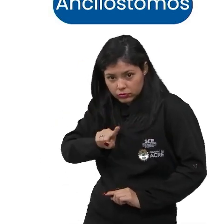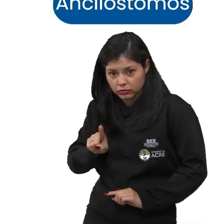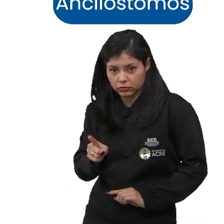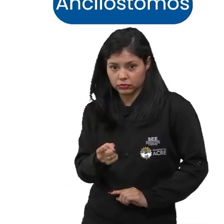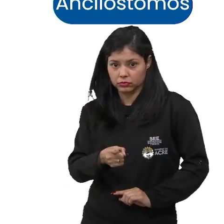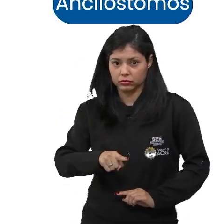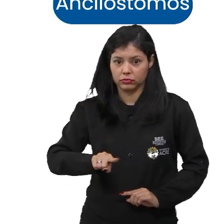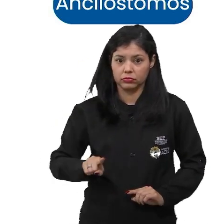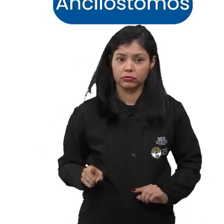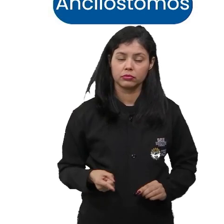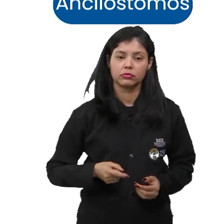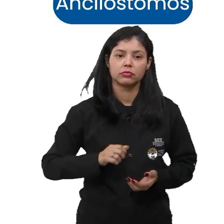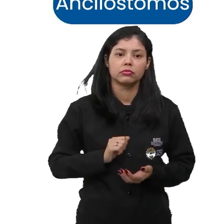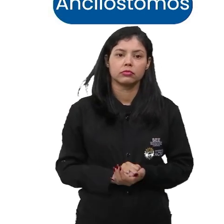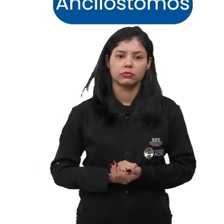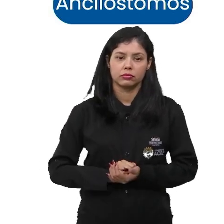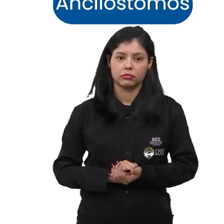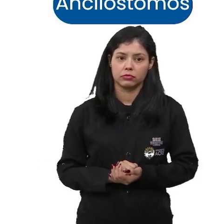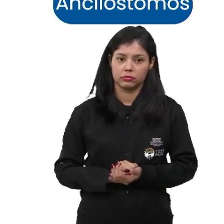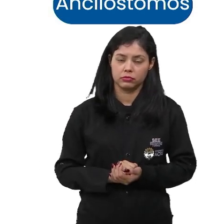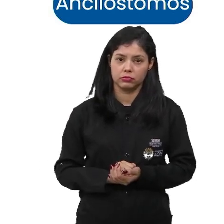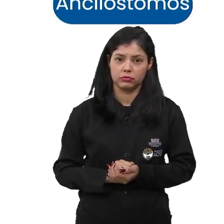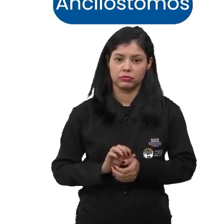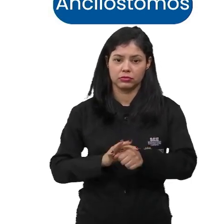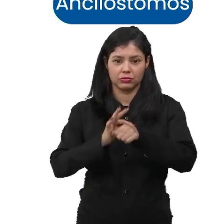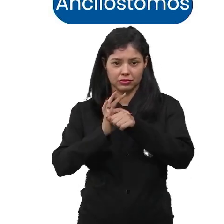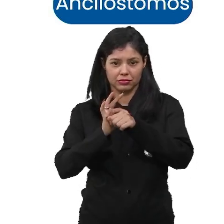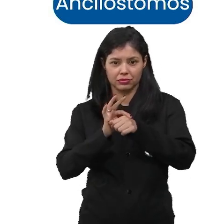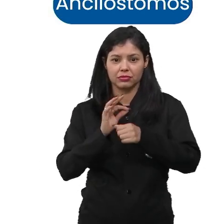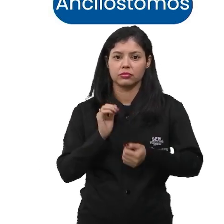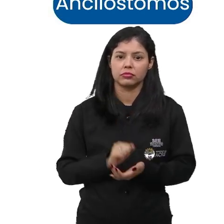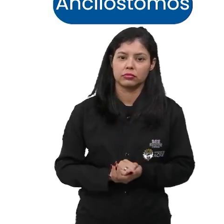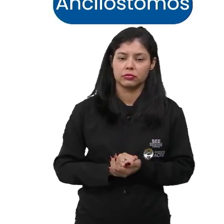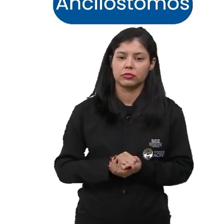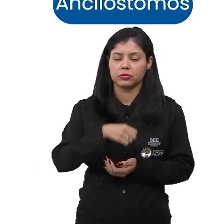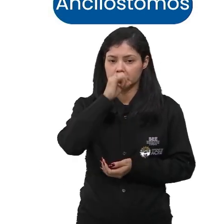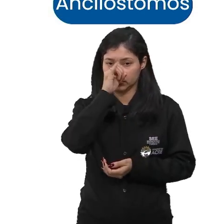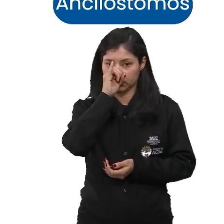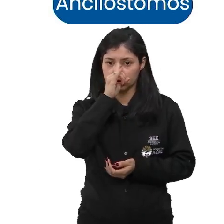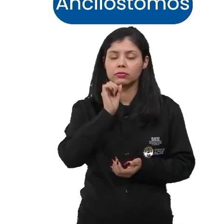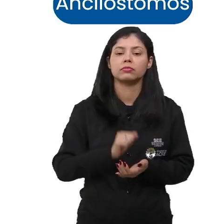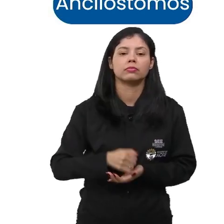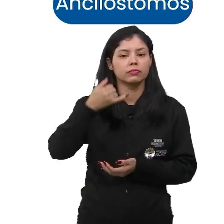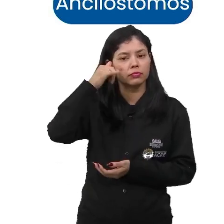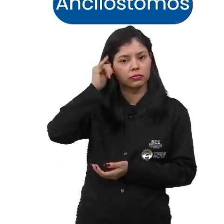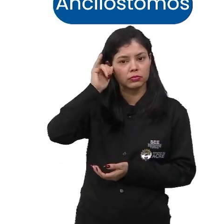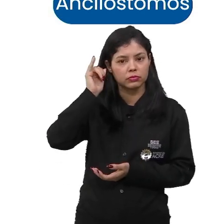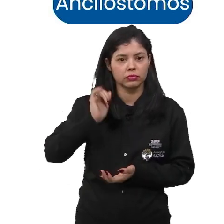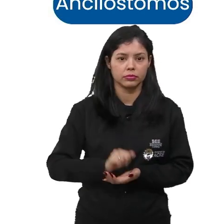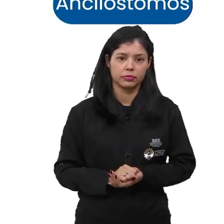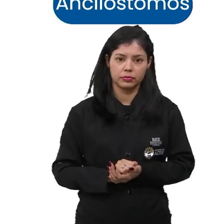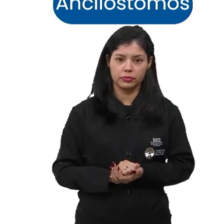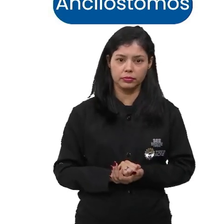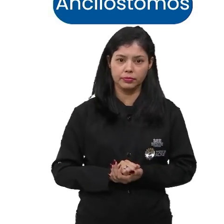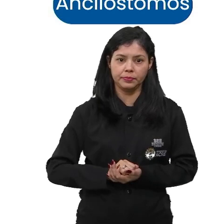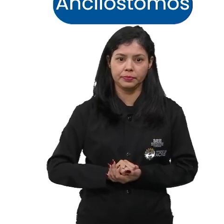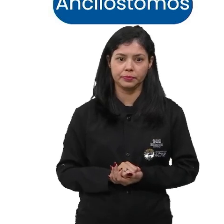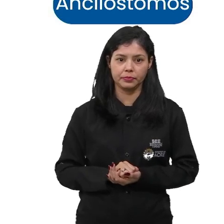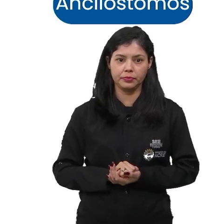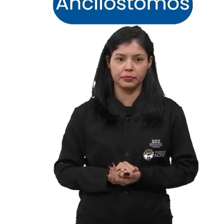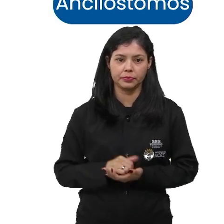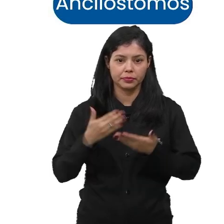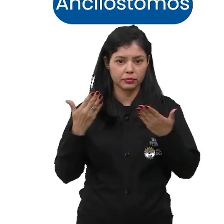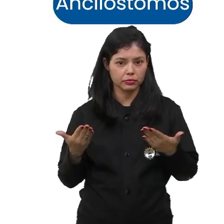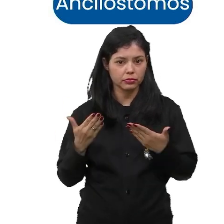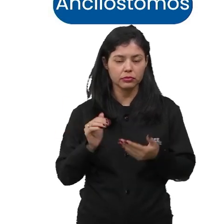ela é transmitida ali pela carne mal cozida, né? Então, pode ser tanto a carne de porco quanto a carne de boi. Né? Então,